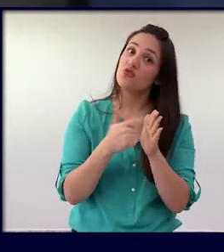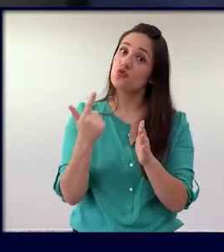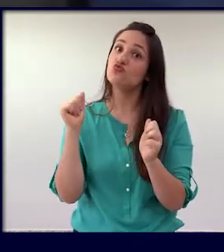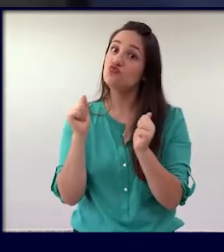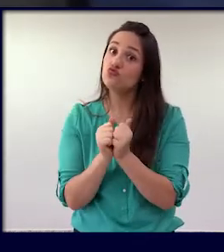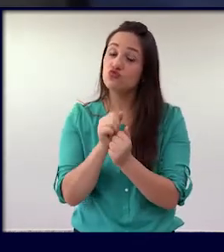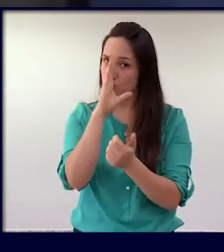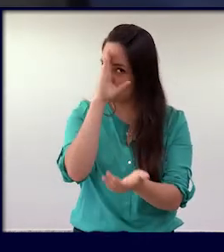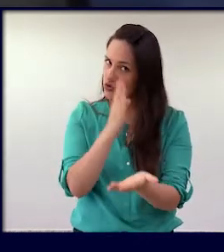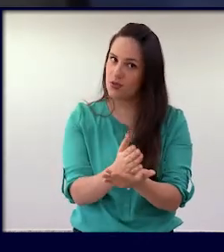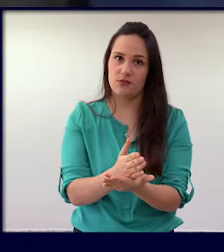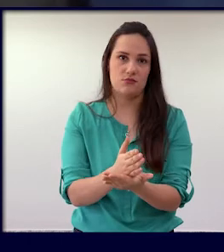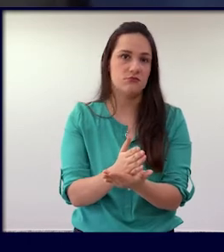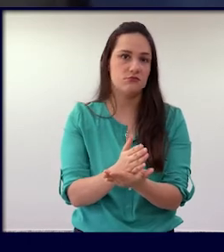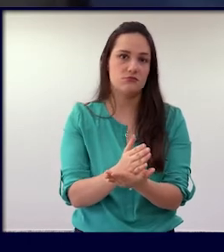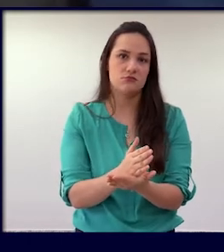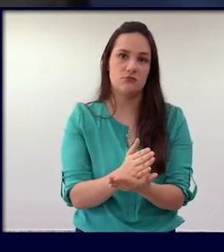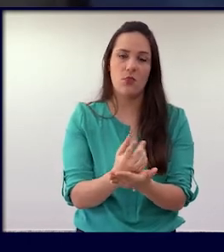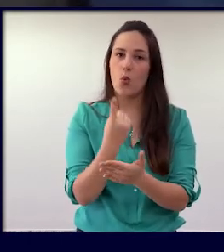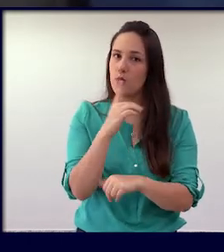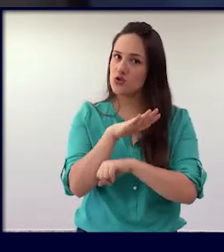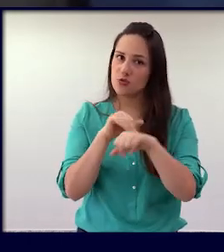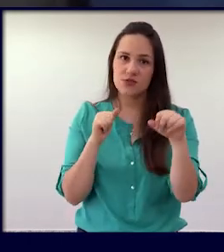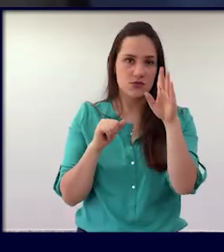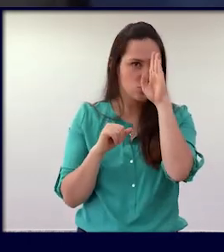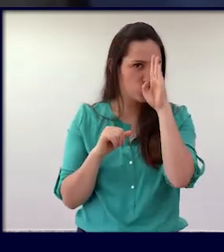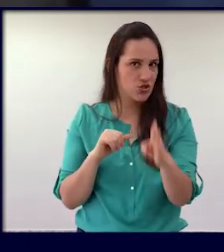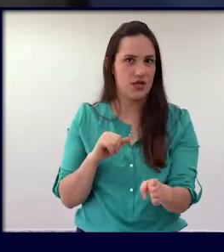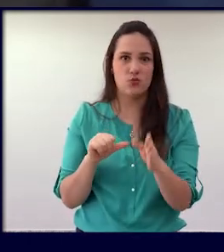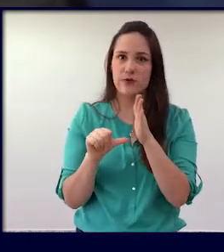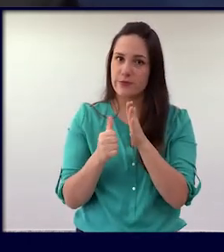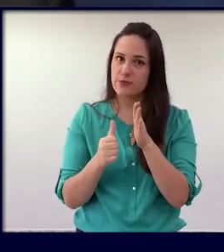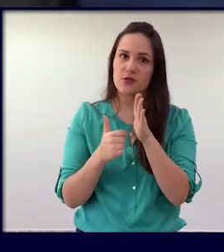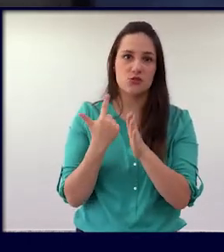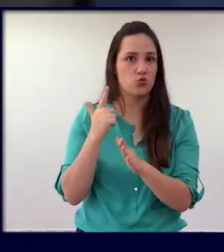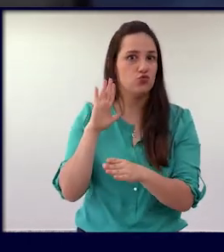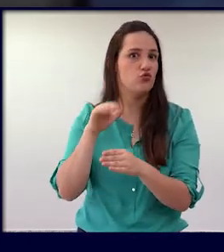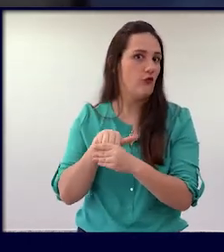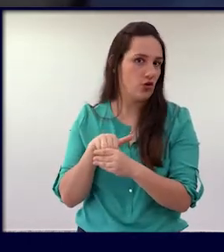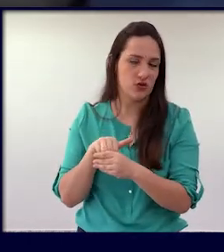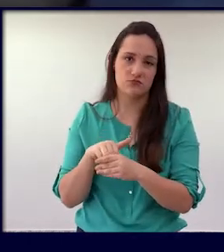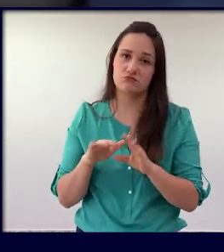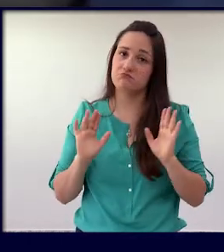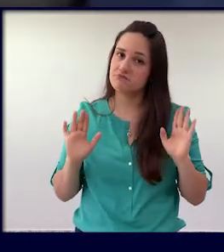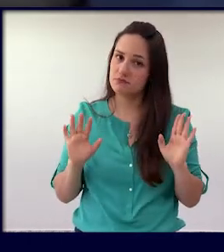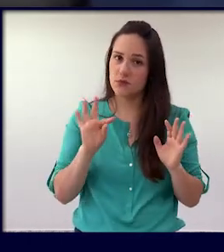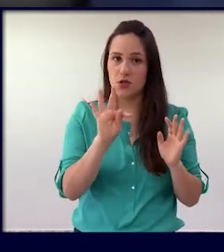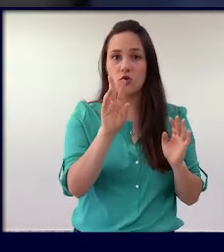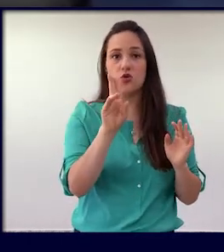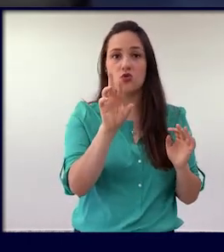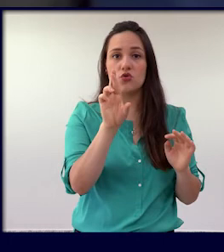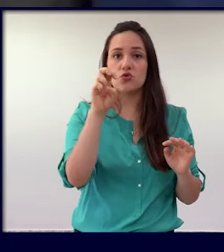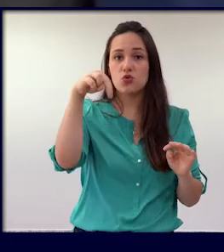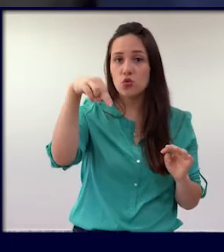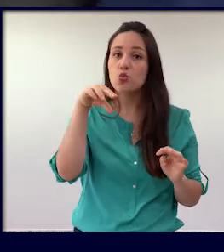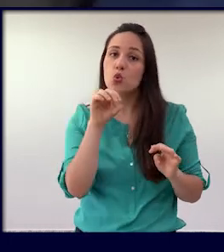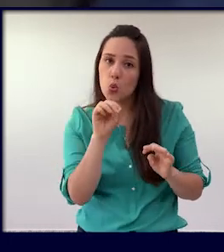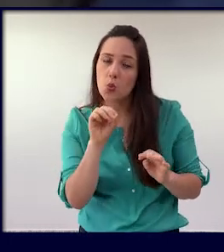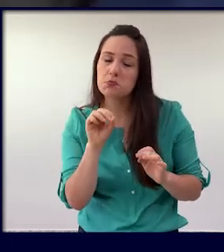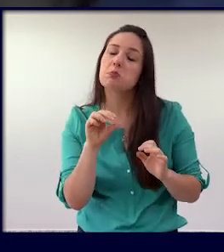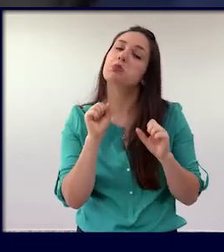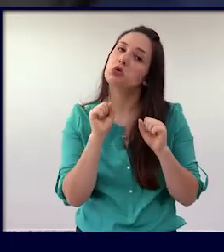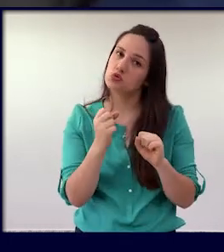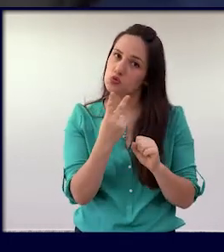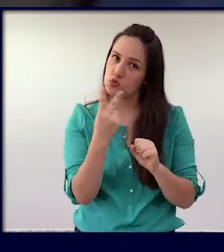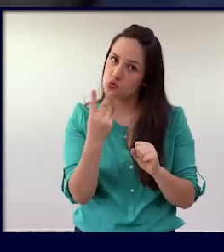primeiro turno e segundo turno, se houver. Então, é uma convocação só, e se houver segundo turno, ele tem que comparecer